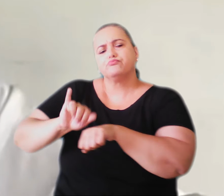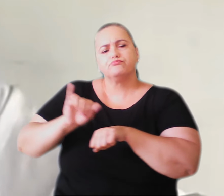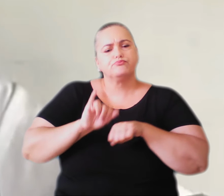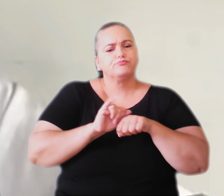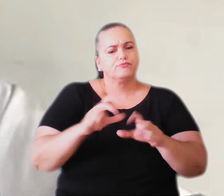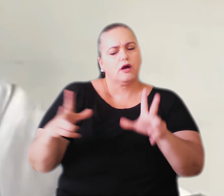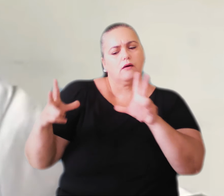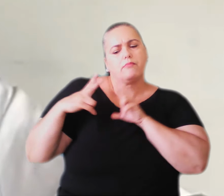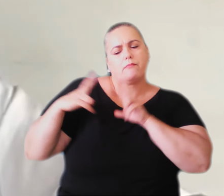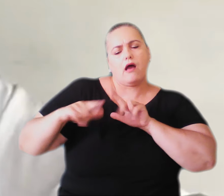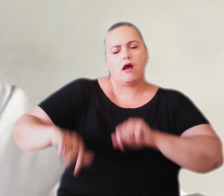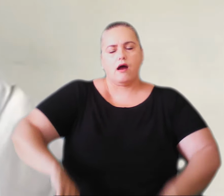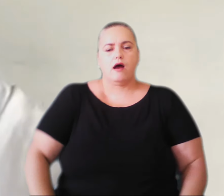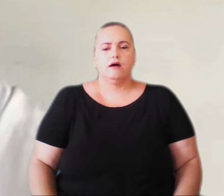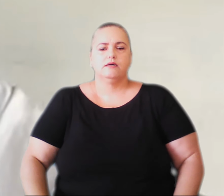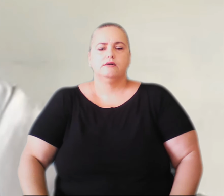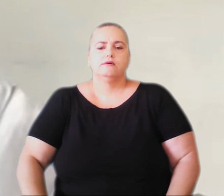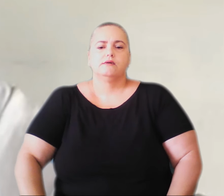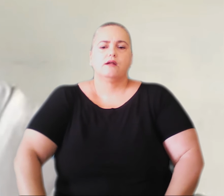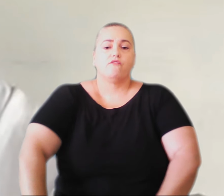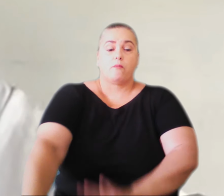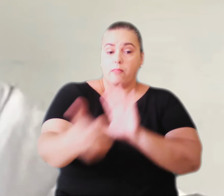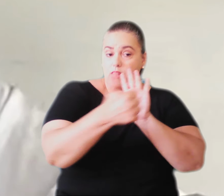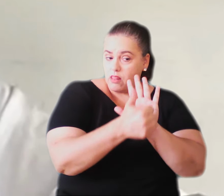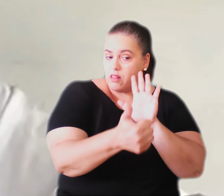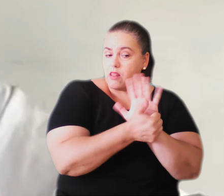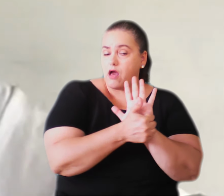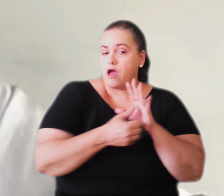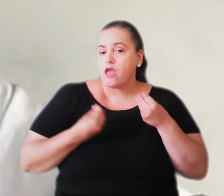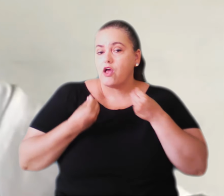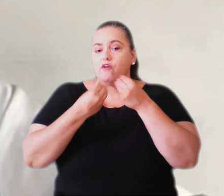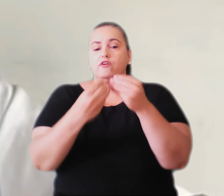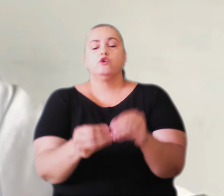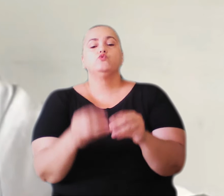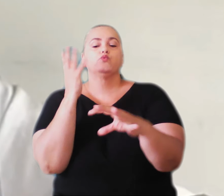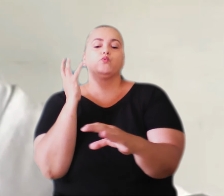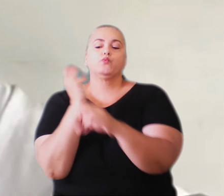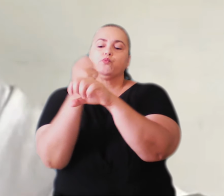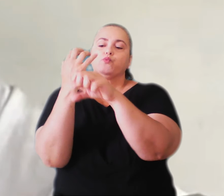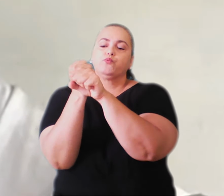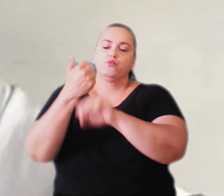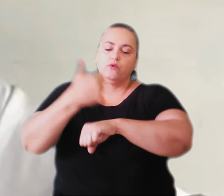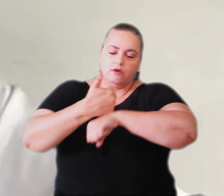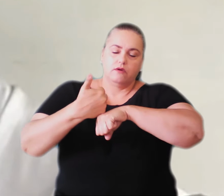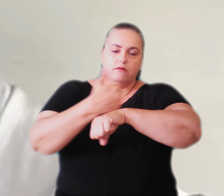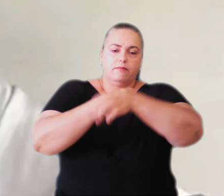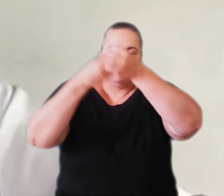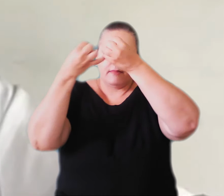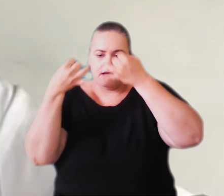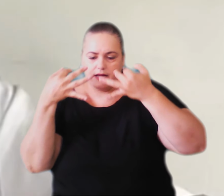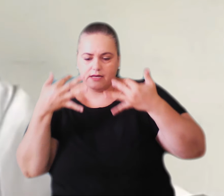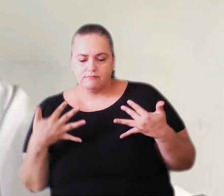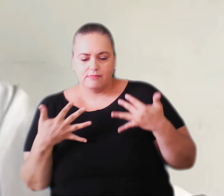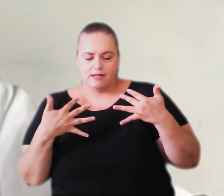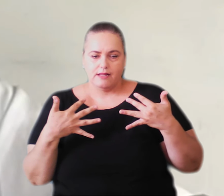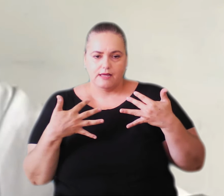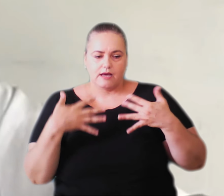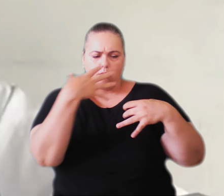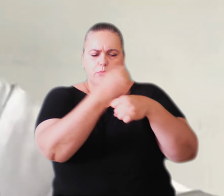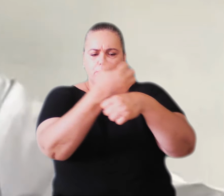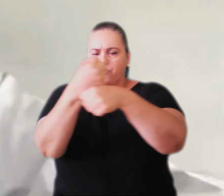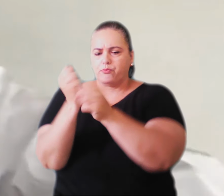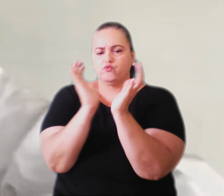forma legal. Eu me lembro que levei até o contador dos Serranos para explicar a parte contábil a todos os